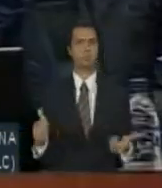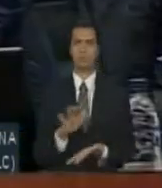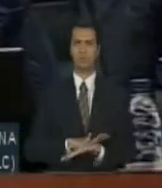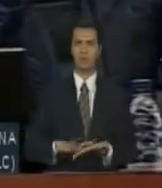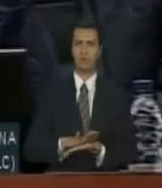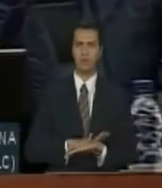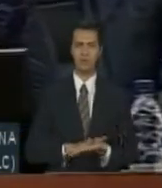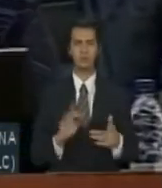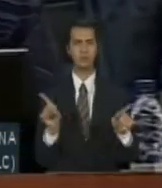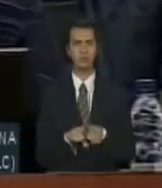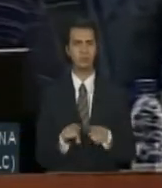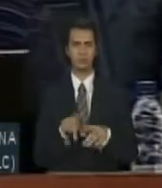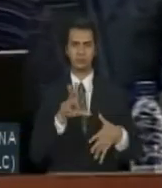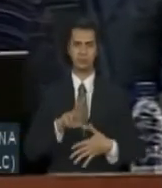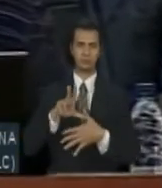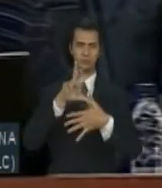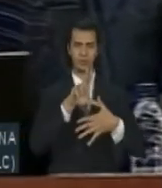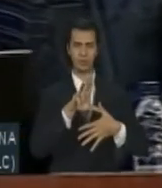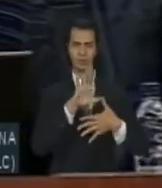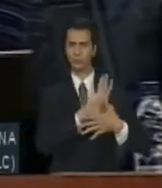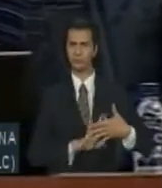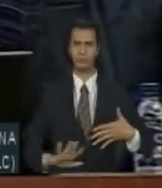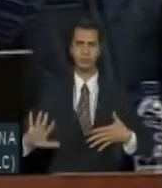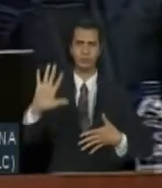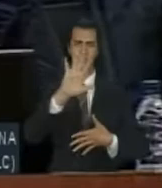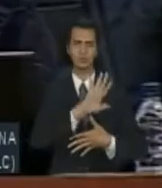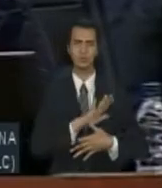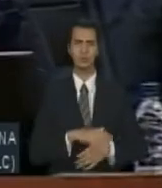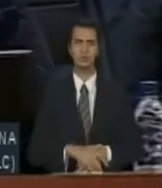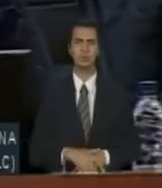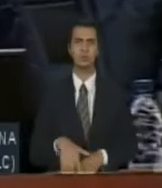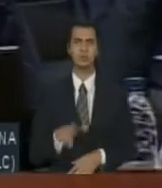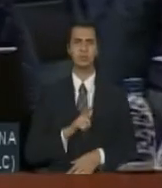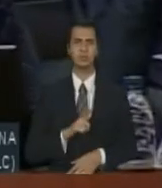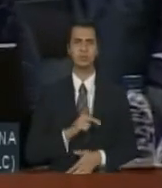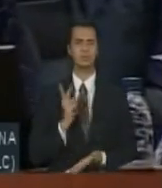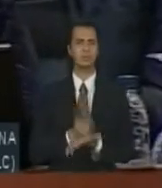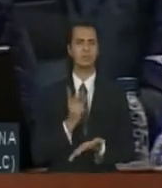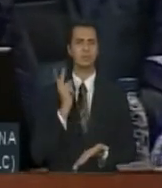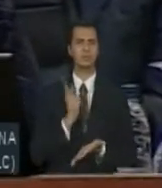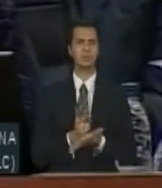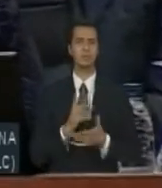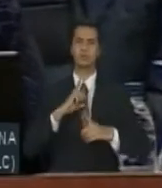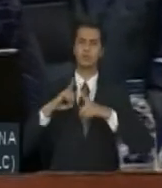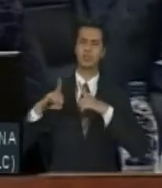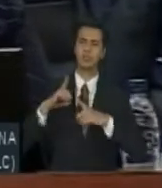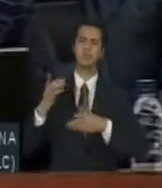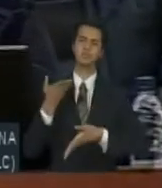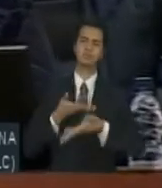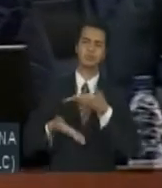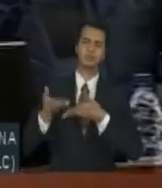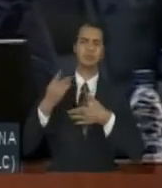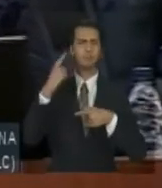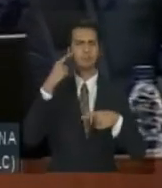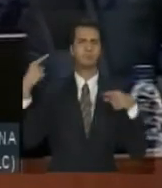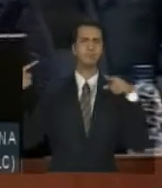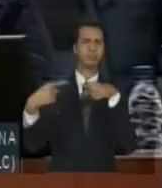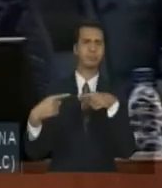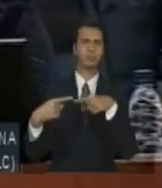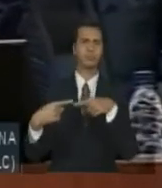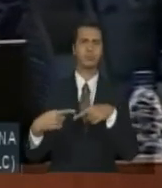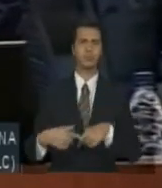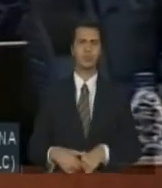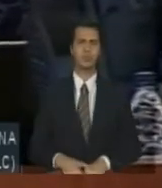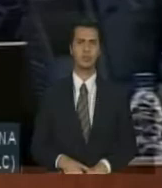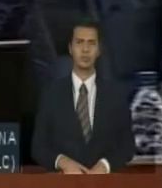Uma região e uma zona que cultiva a via do entendimento e do consenso. E que não se